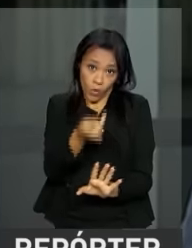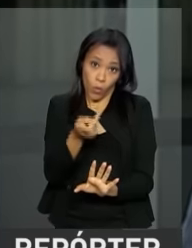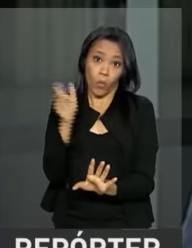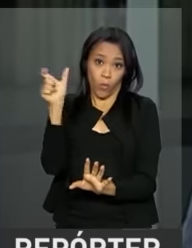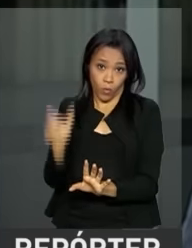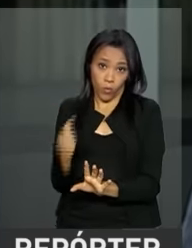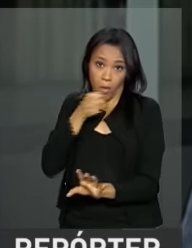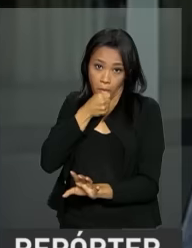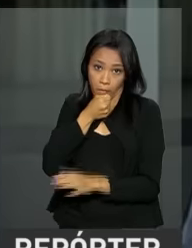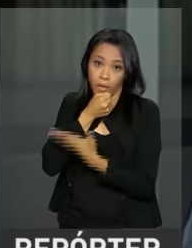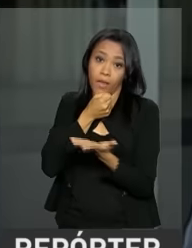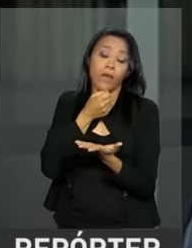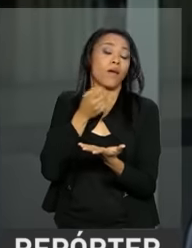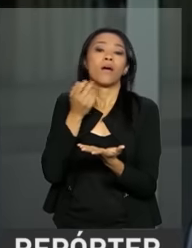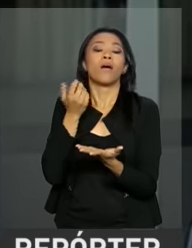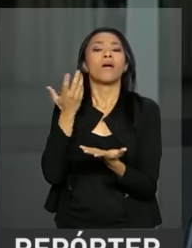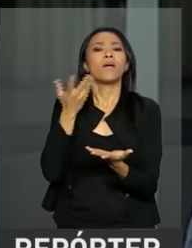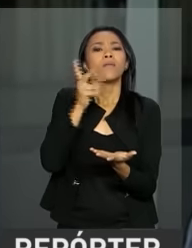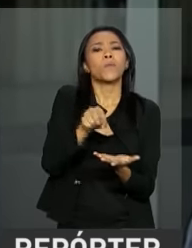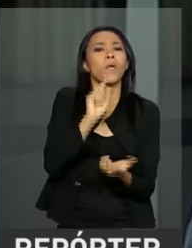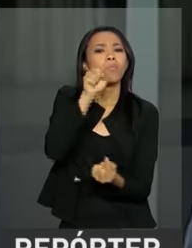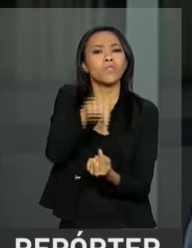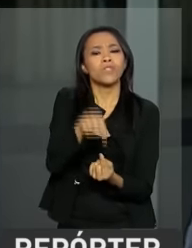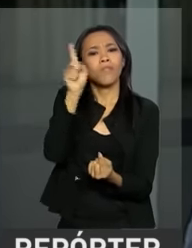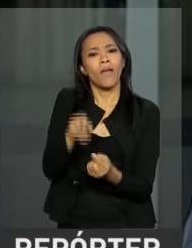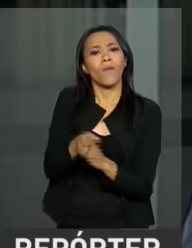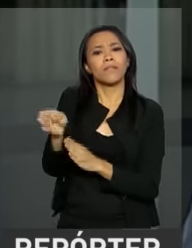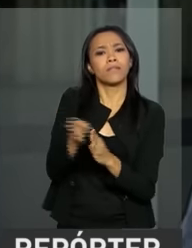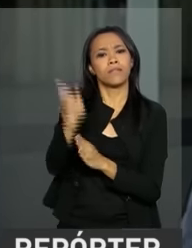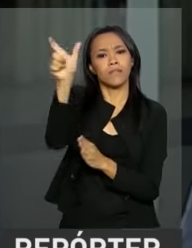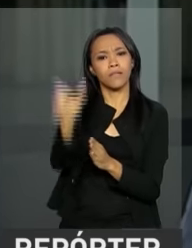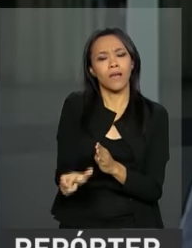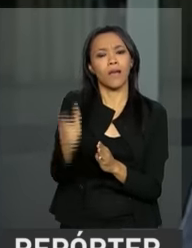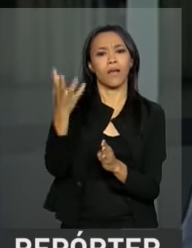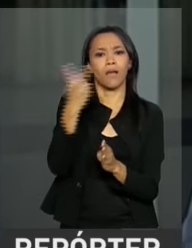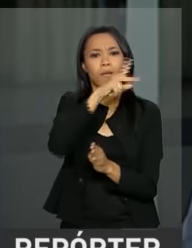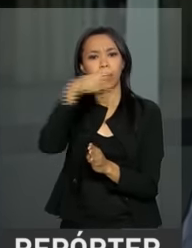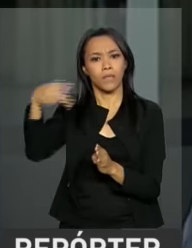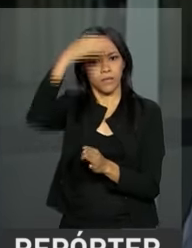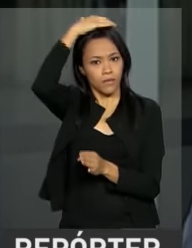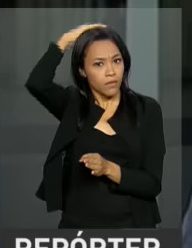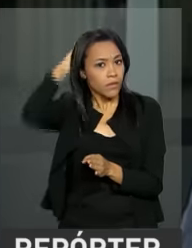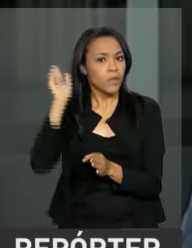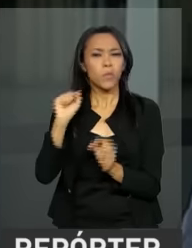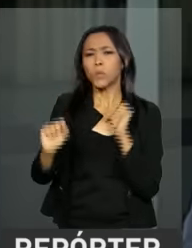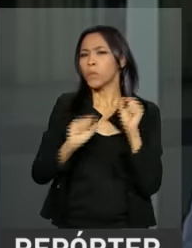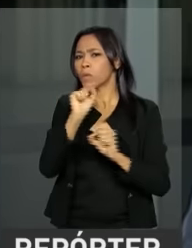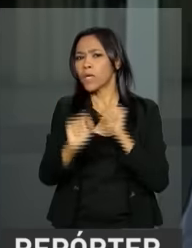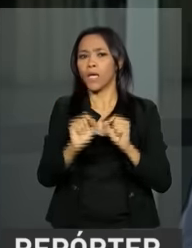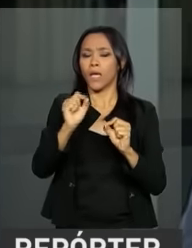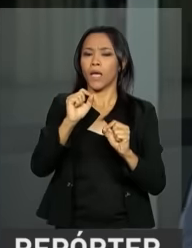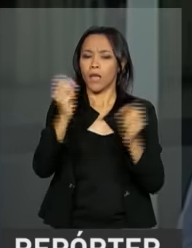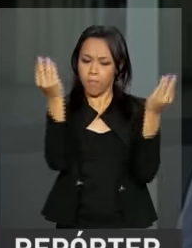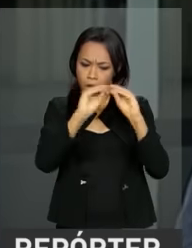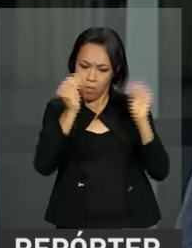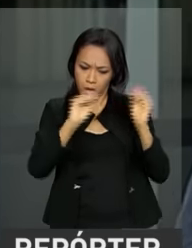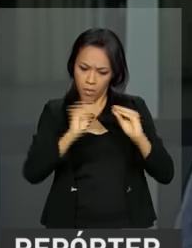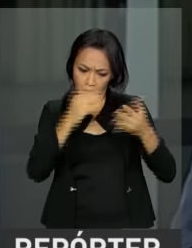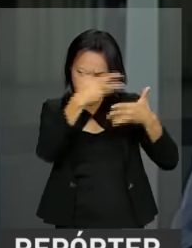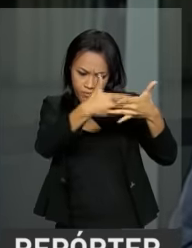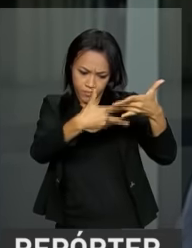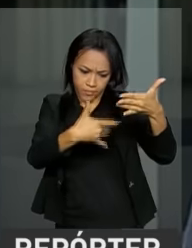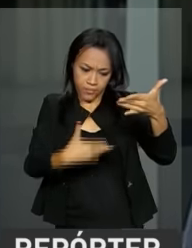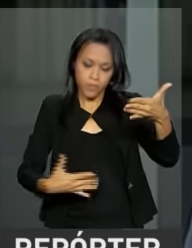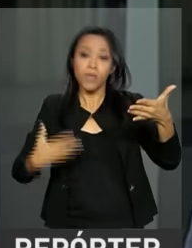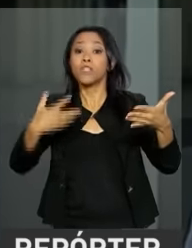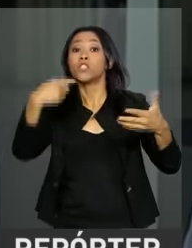Leandro o conselhão tem o papel de assessorar diretamente aí o presidente Michel Temer na elaboração e na formulação e também